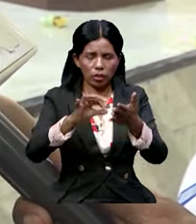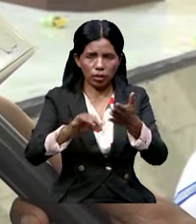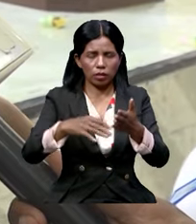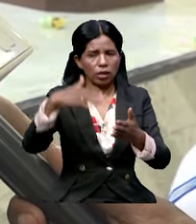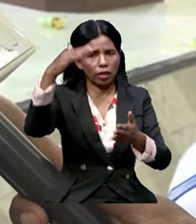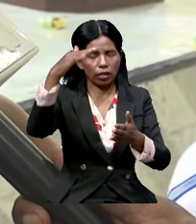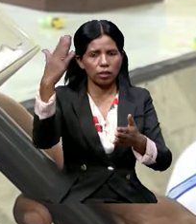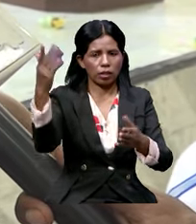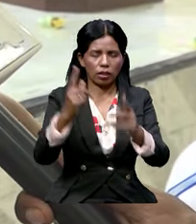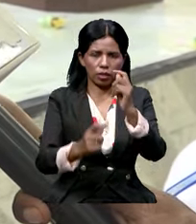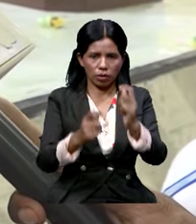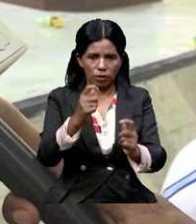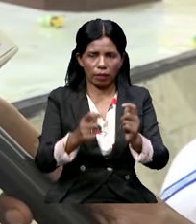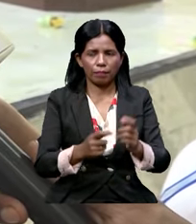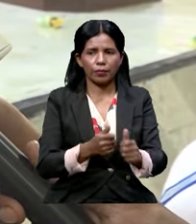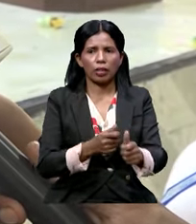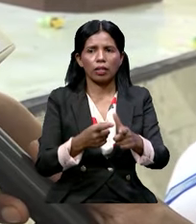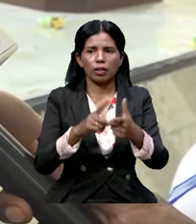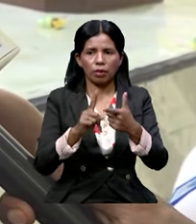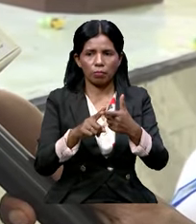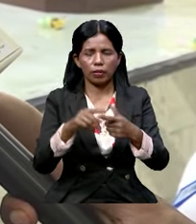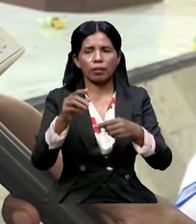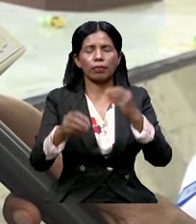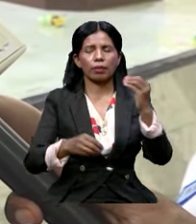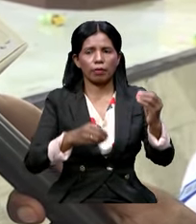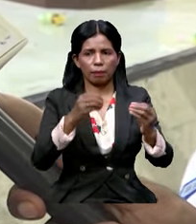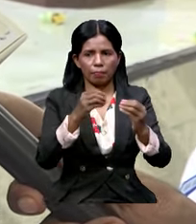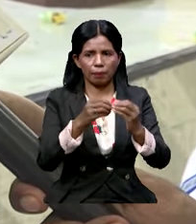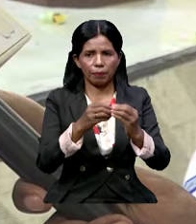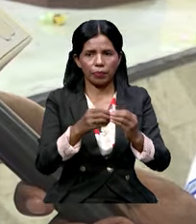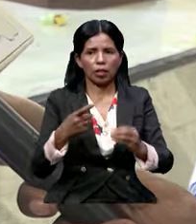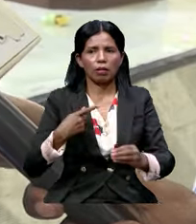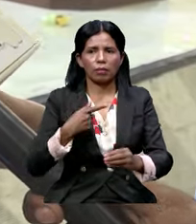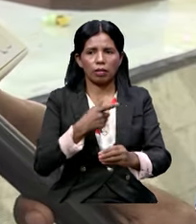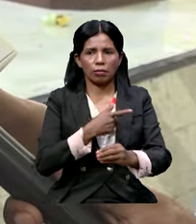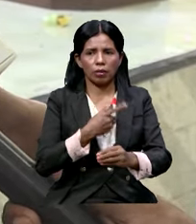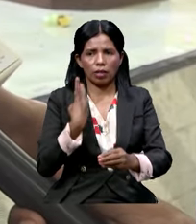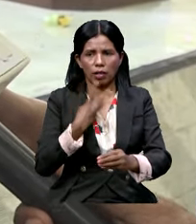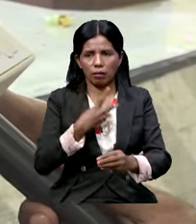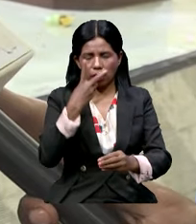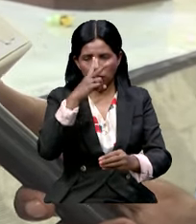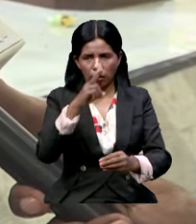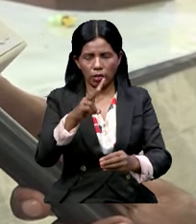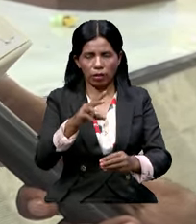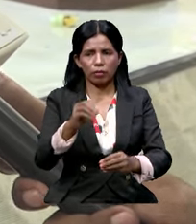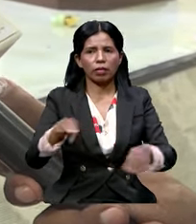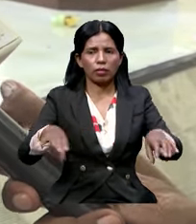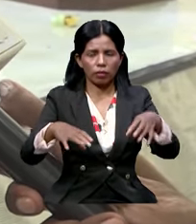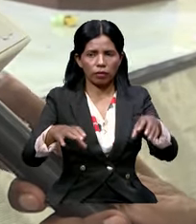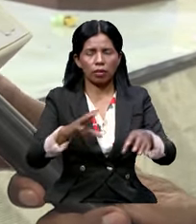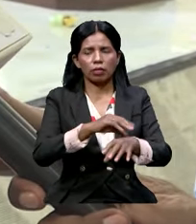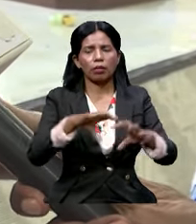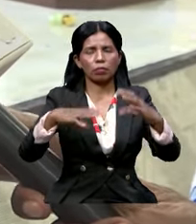tribunal. E turmai konaba iha parlamento niang ami mas hare bas funcionamento liu liu komisaung